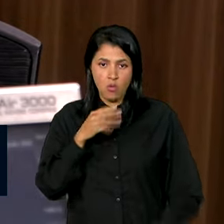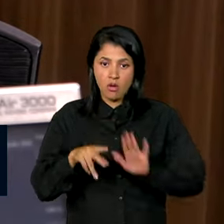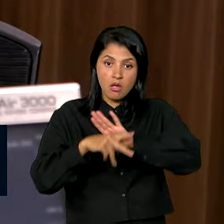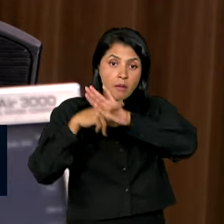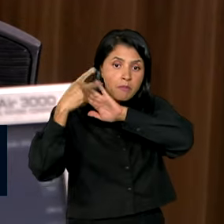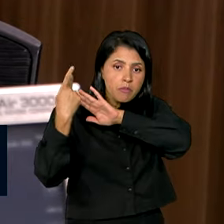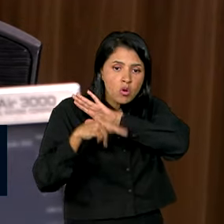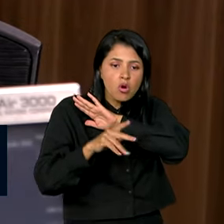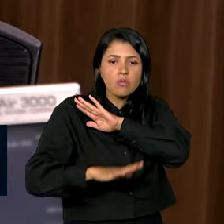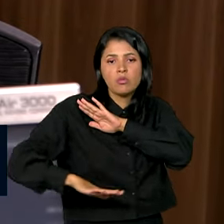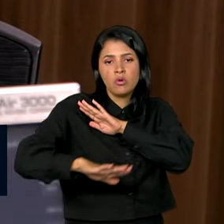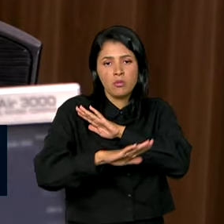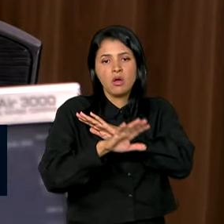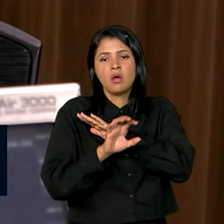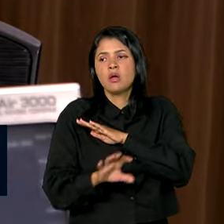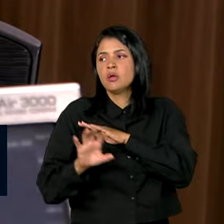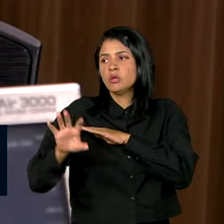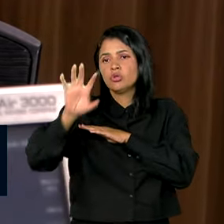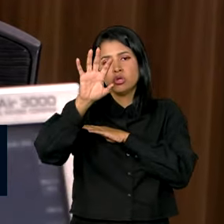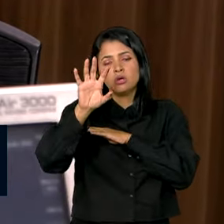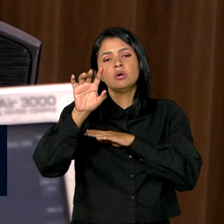exclusivo para a região